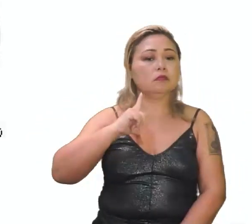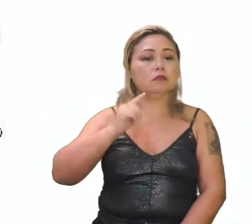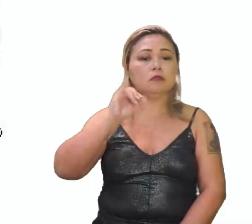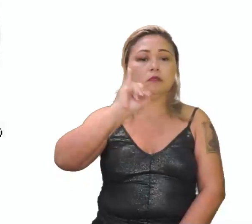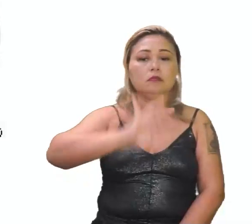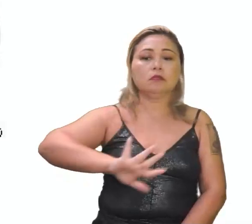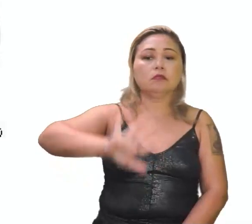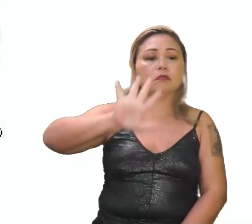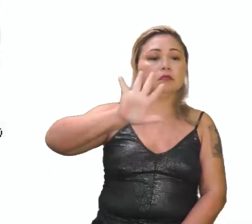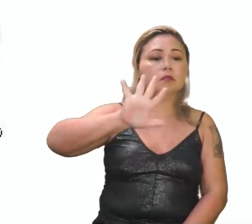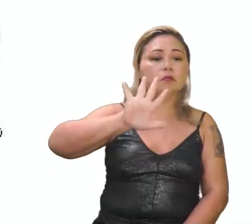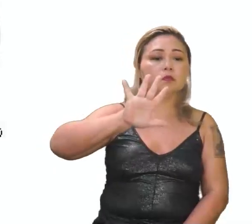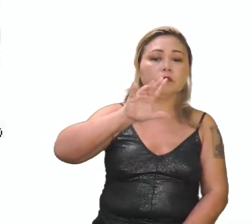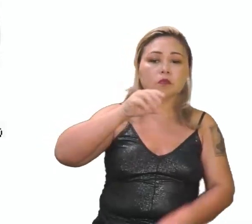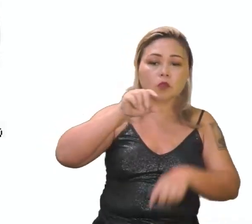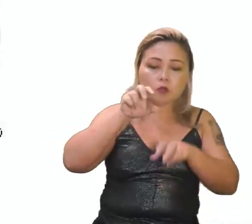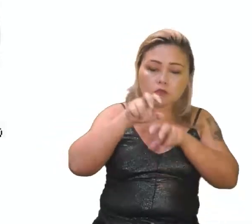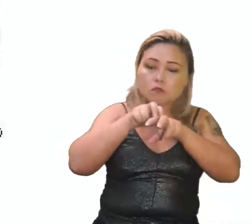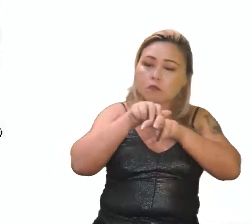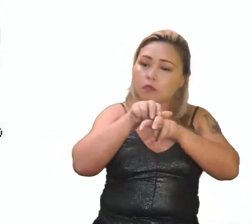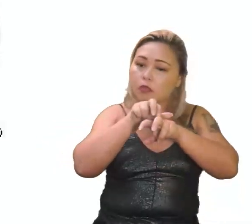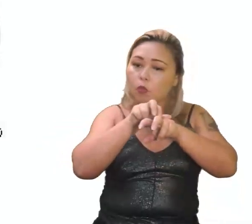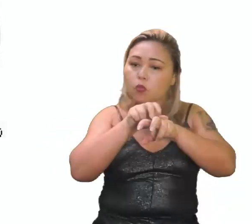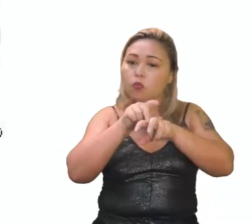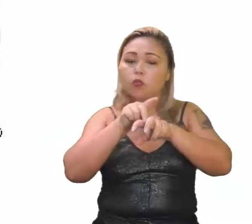na imagem besouros.